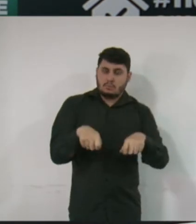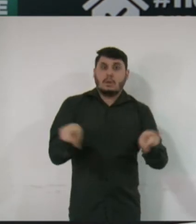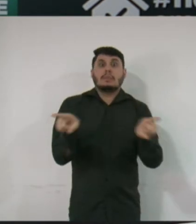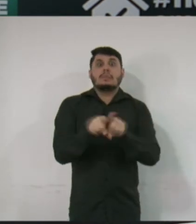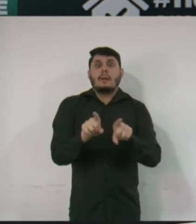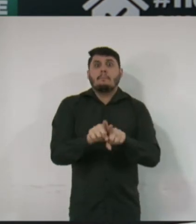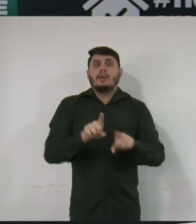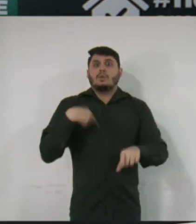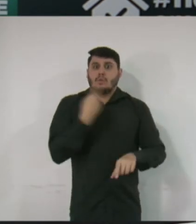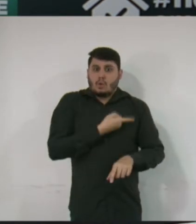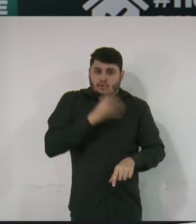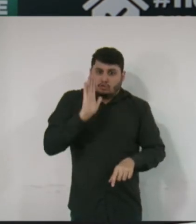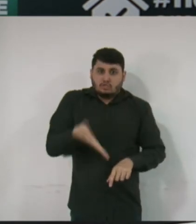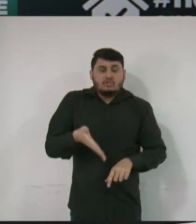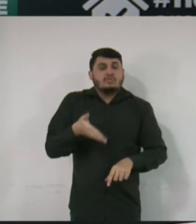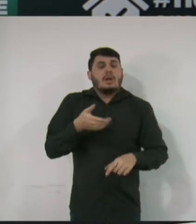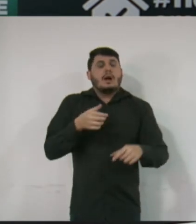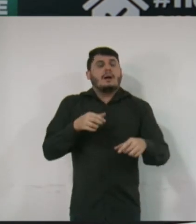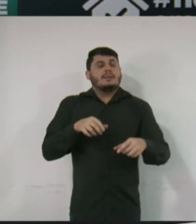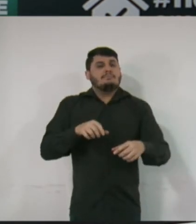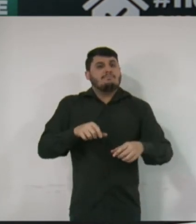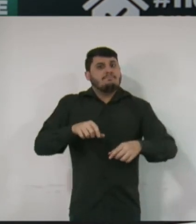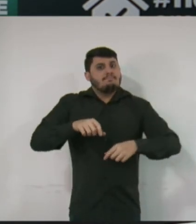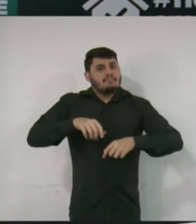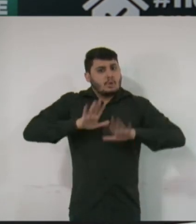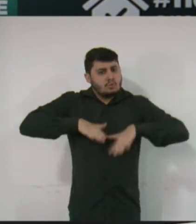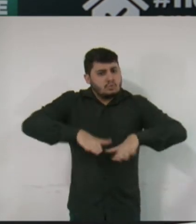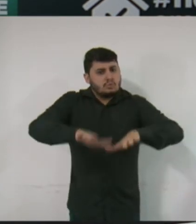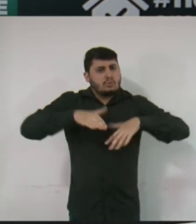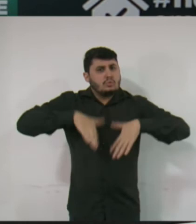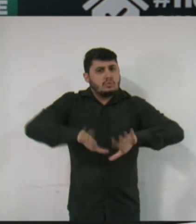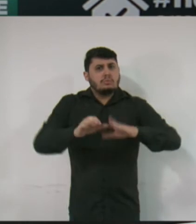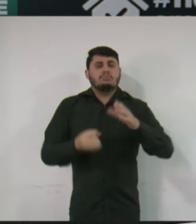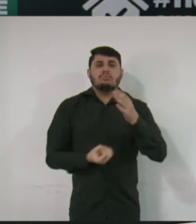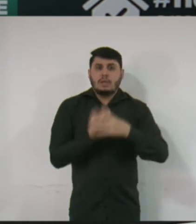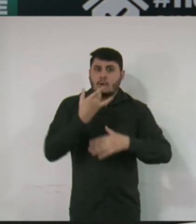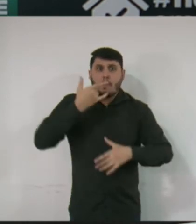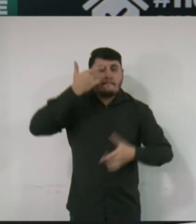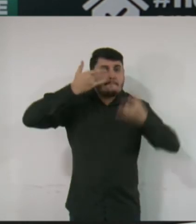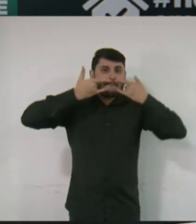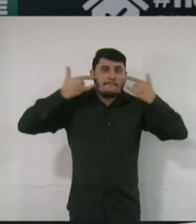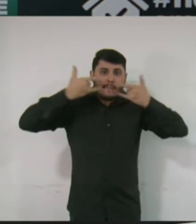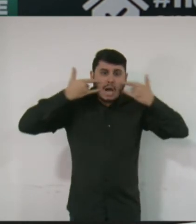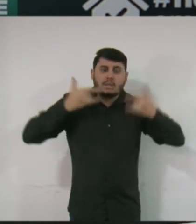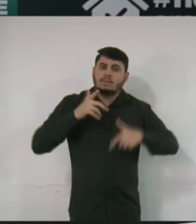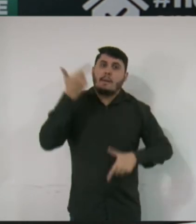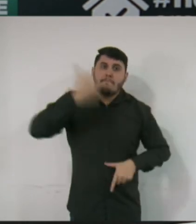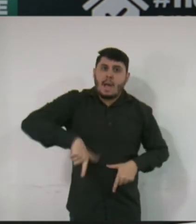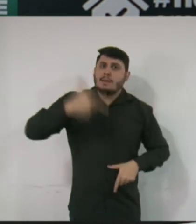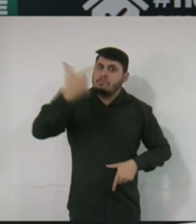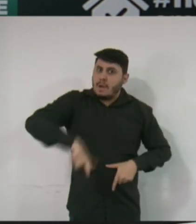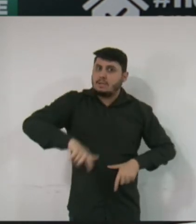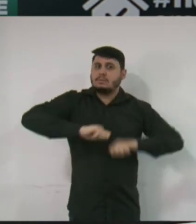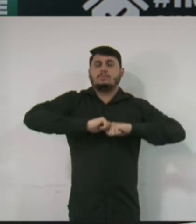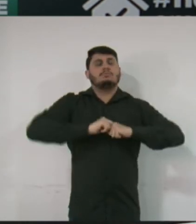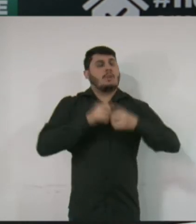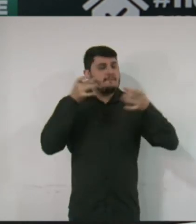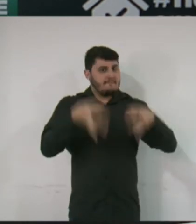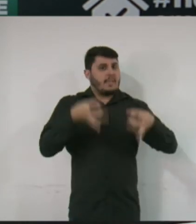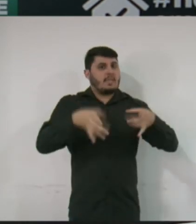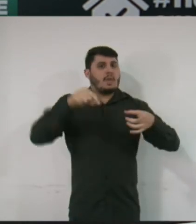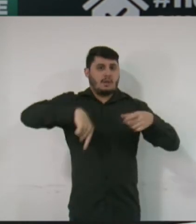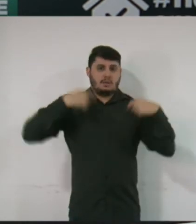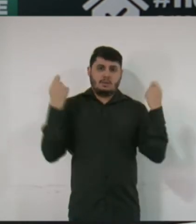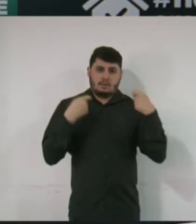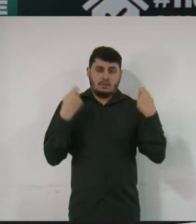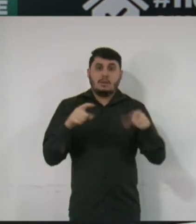máscaras, mas todos os equipamentos de proteção individual, como capotes, toucas, estão sendo produzidos na cidade de Caruaru. A gente